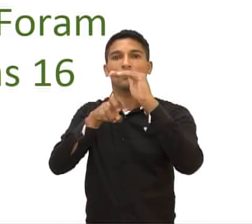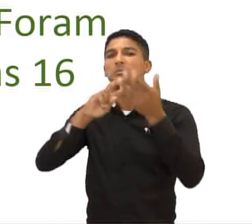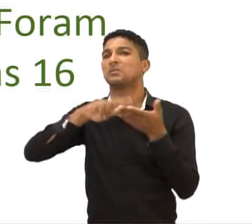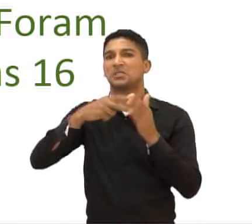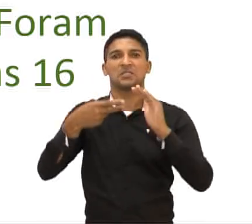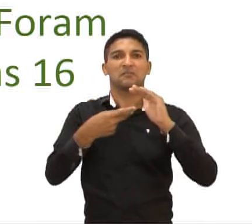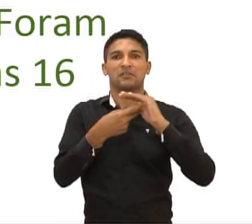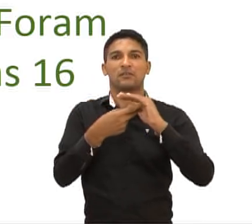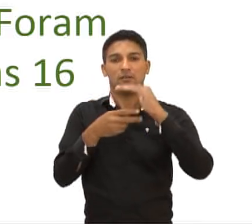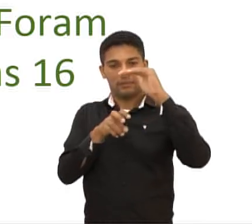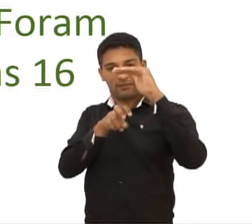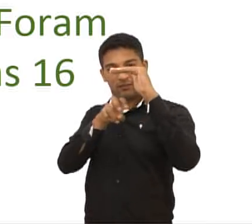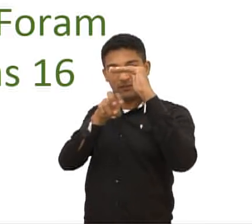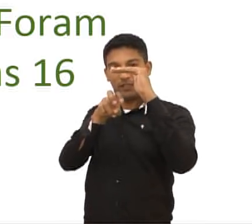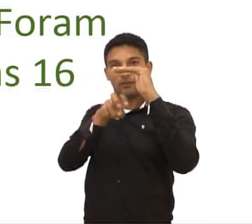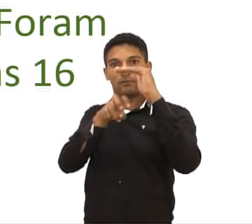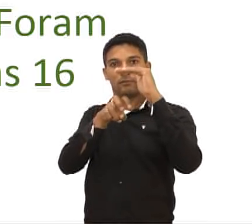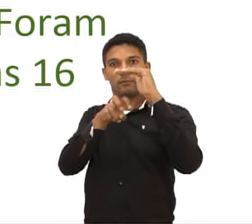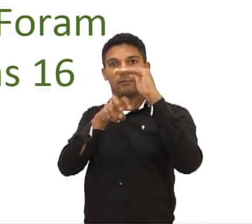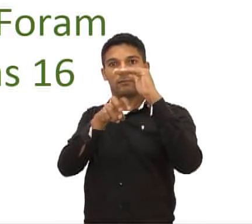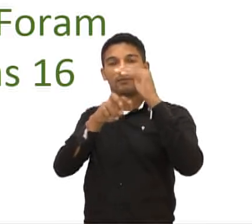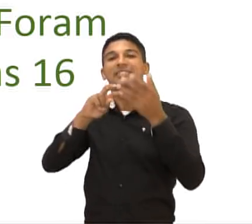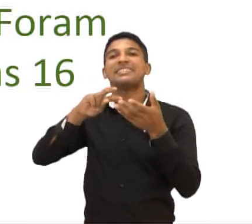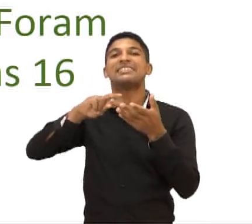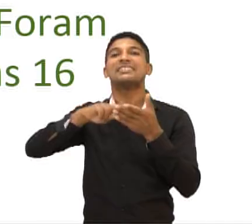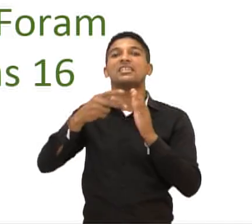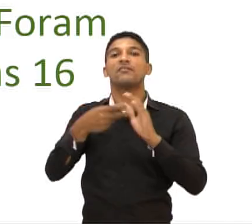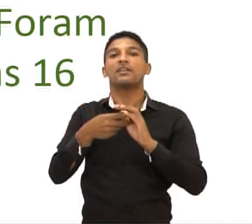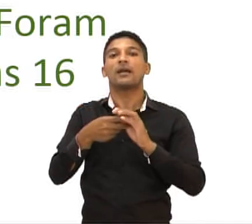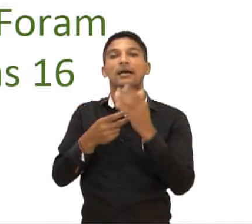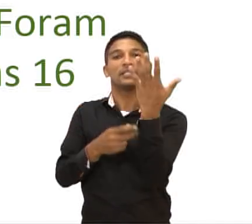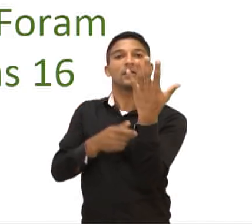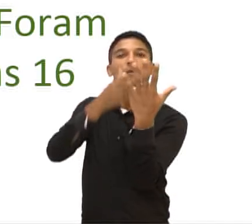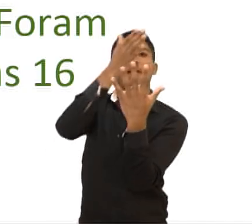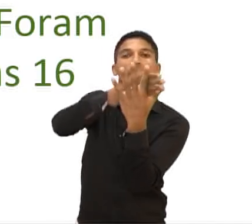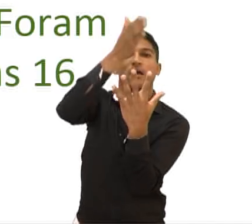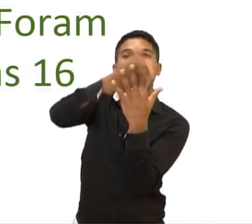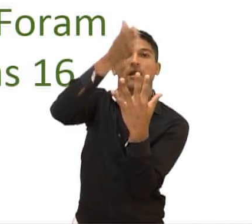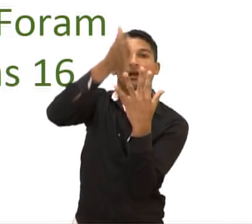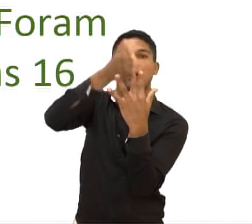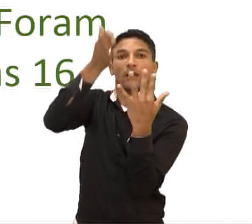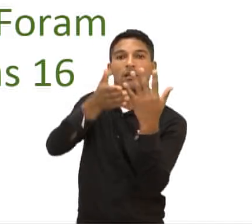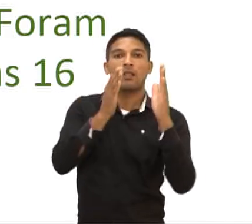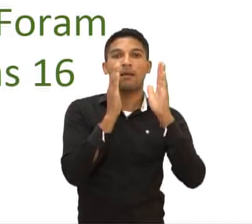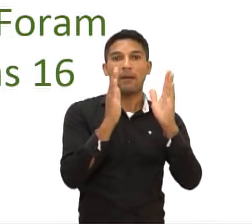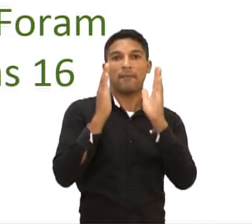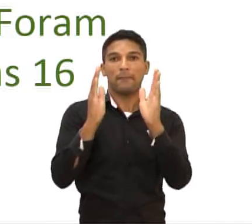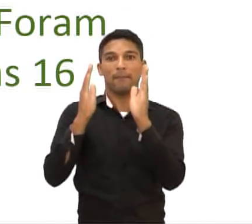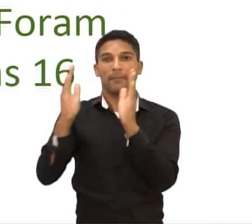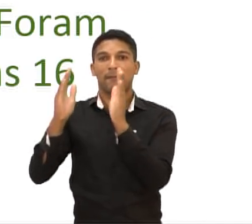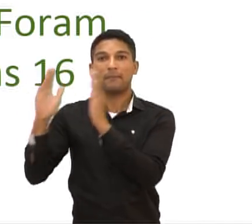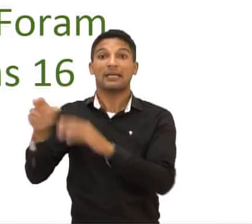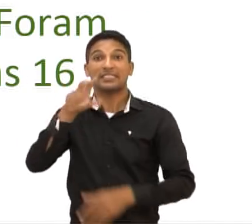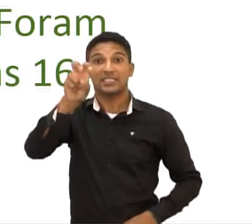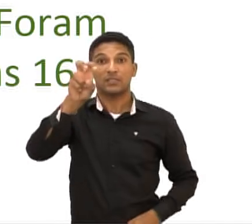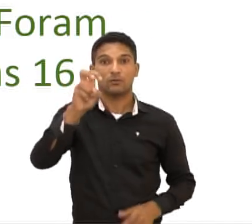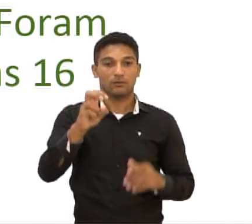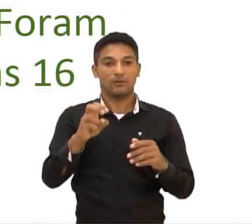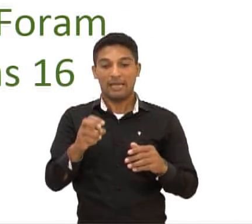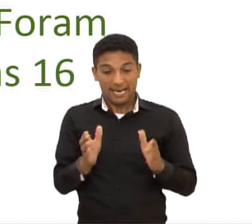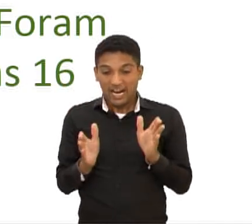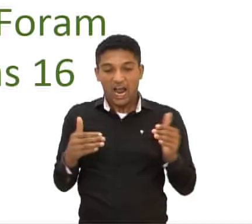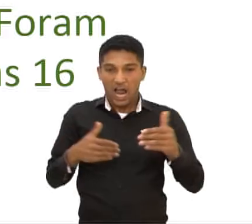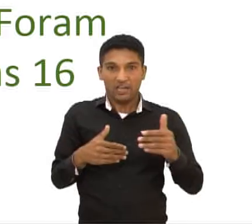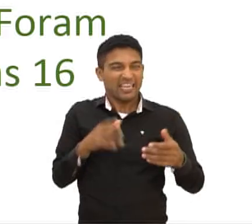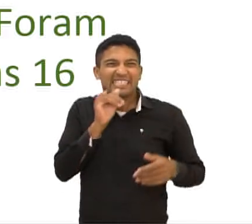fração, representa o quê? O total de partes. Então o que eu fiz? Peguei e dividi em 5 partes, como se fossem 5 caixas,